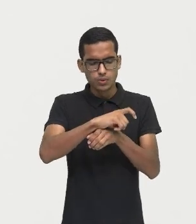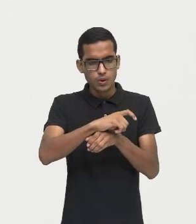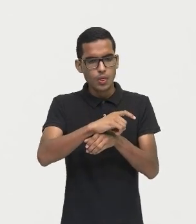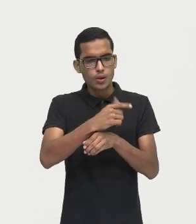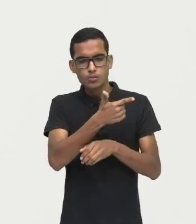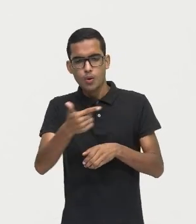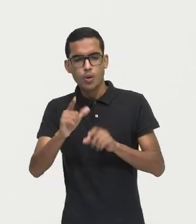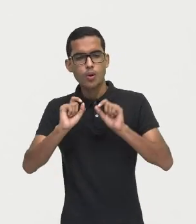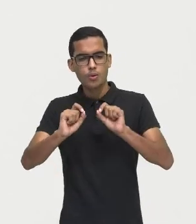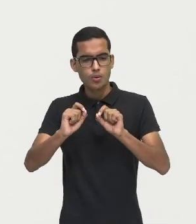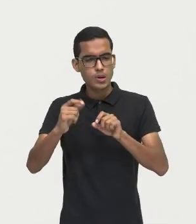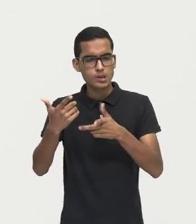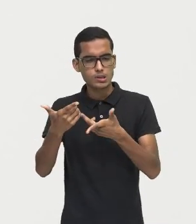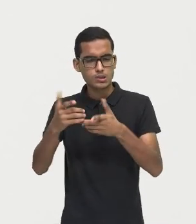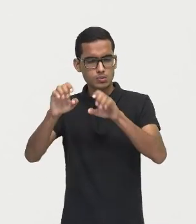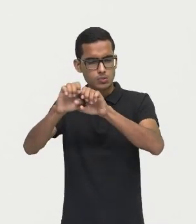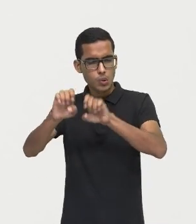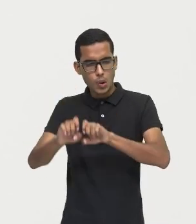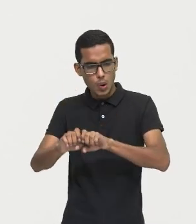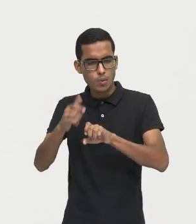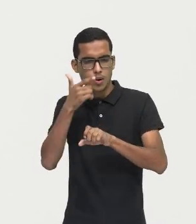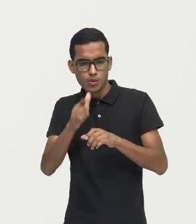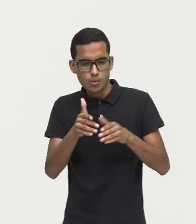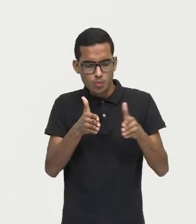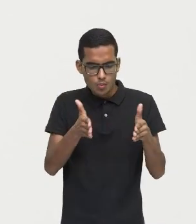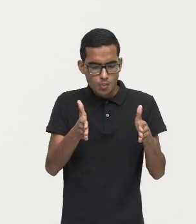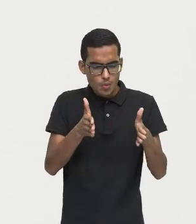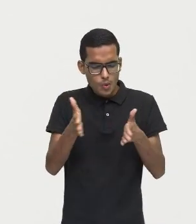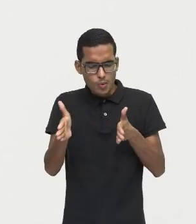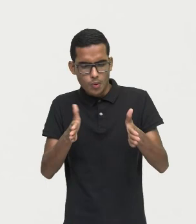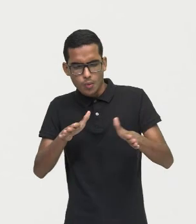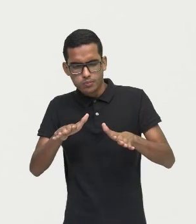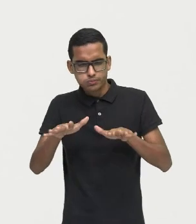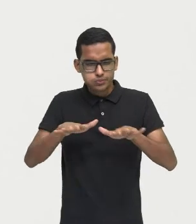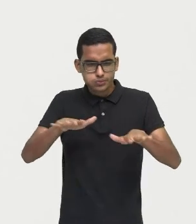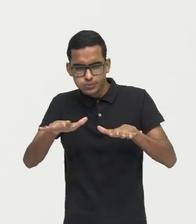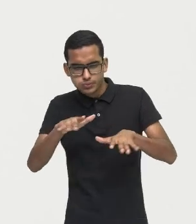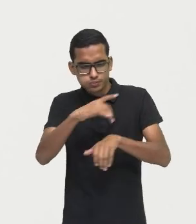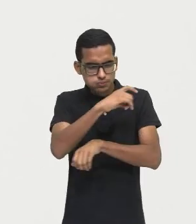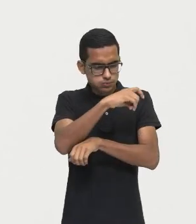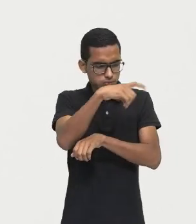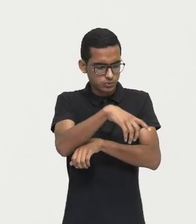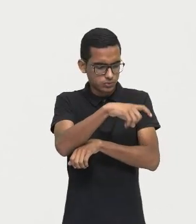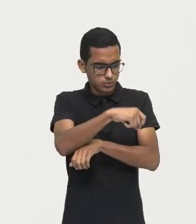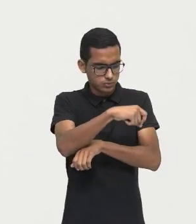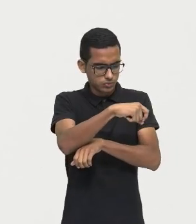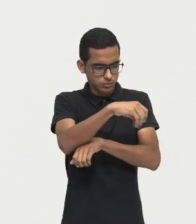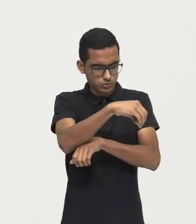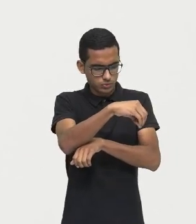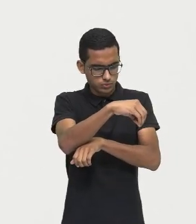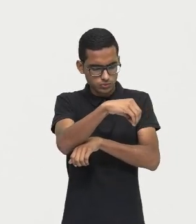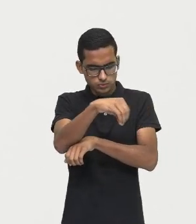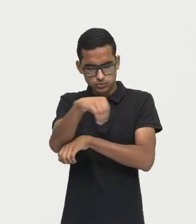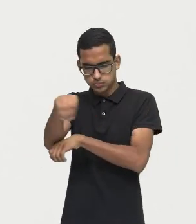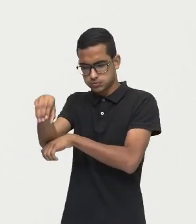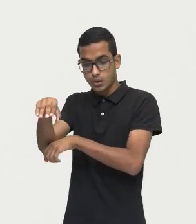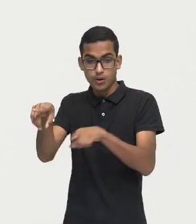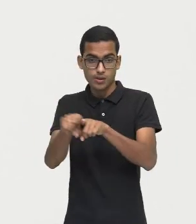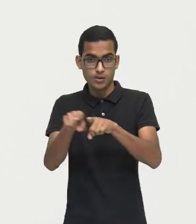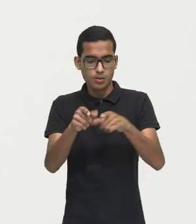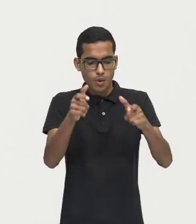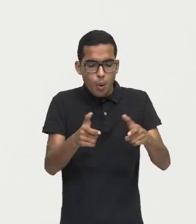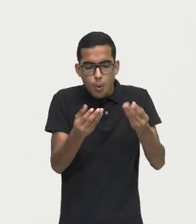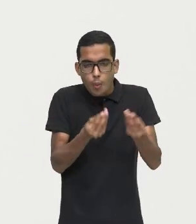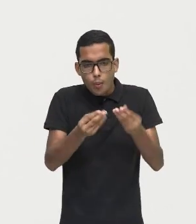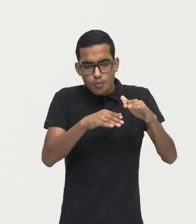não têm infraestrutura para movimentação de carga e armazenagem. Então, nessa questão, gente, nós